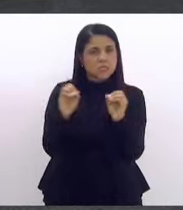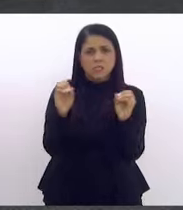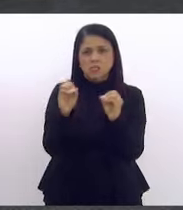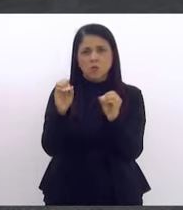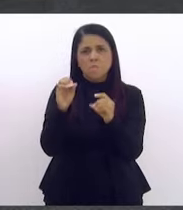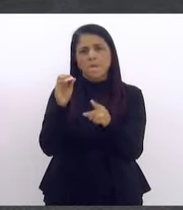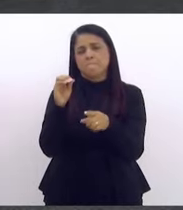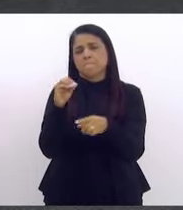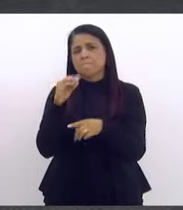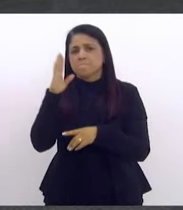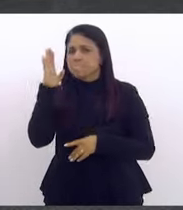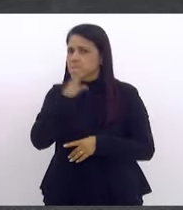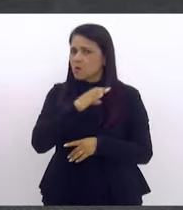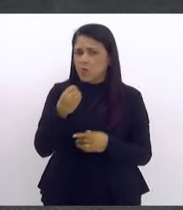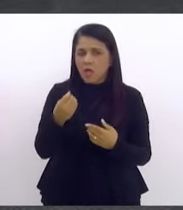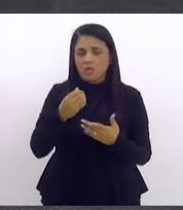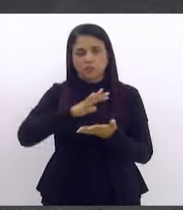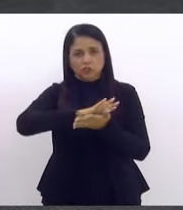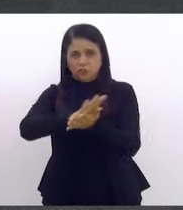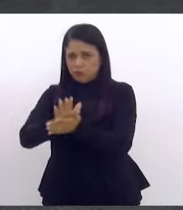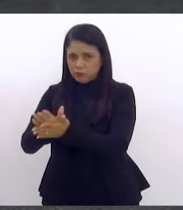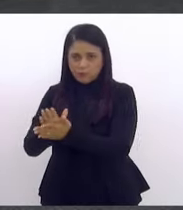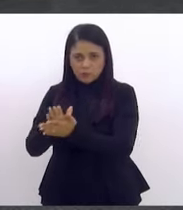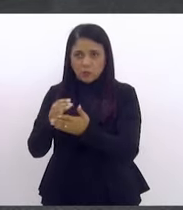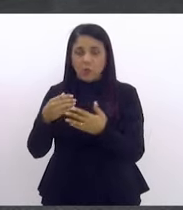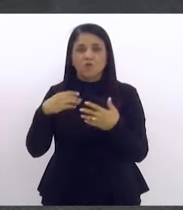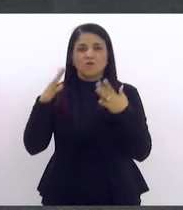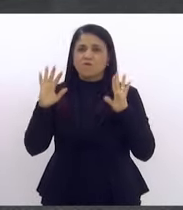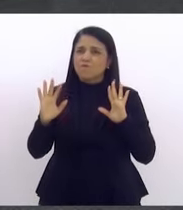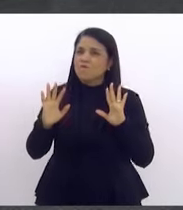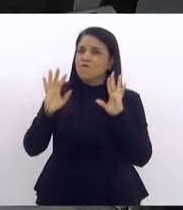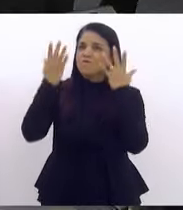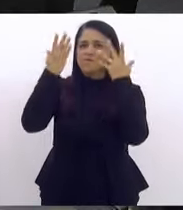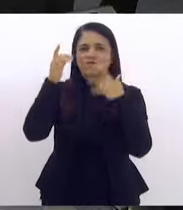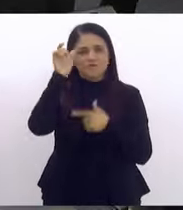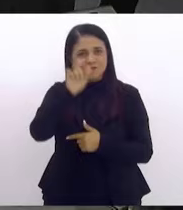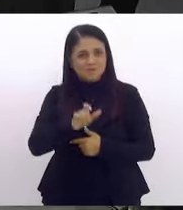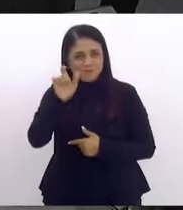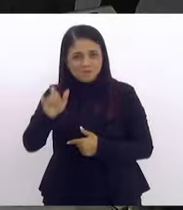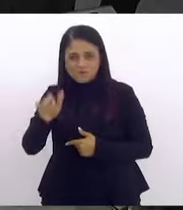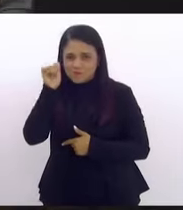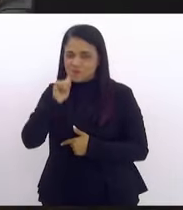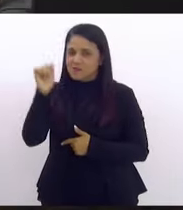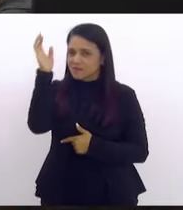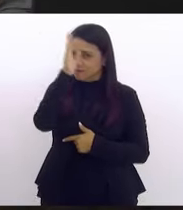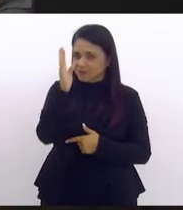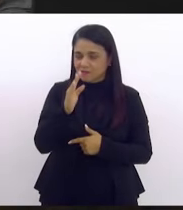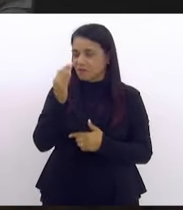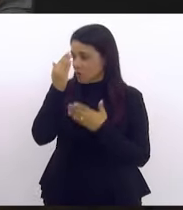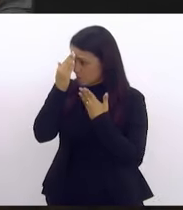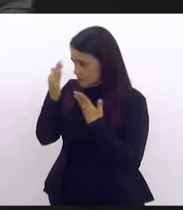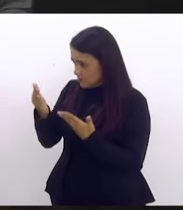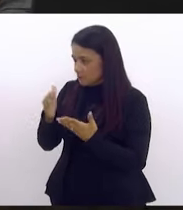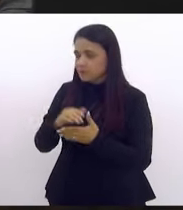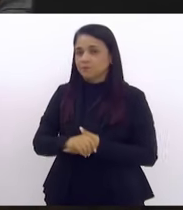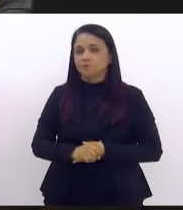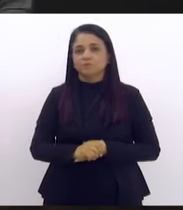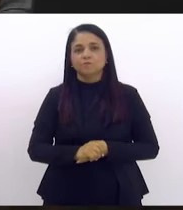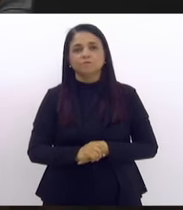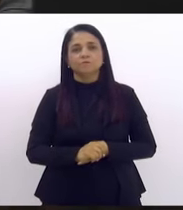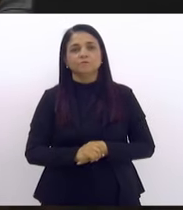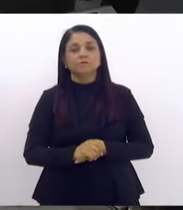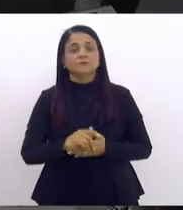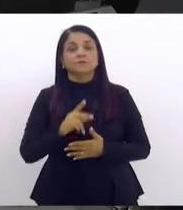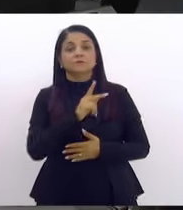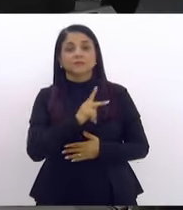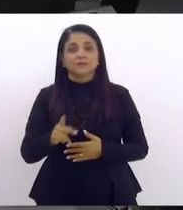nenhuma discriminação. Vivam as nossas mulheres brasileiras. Obrigado. Pela ordem, presidente. Deputada